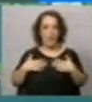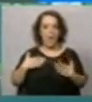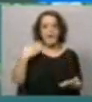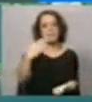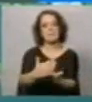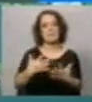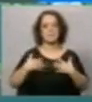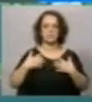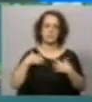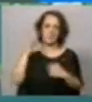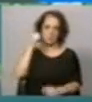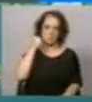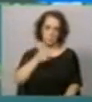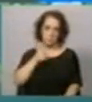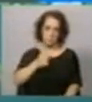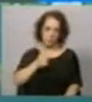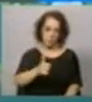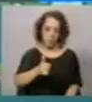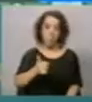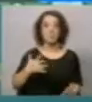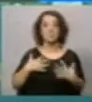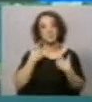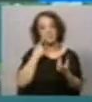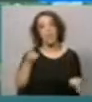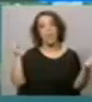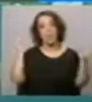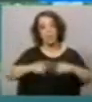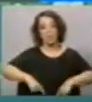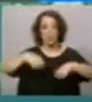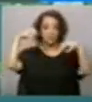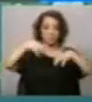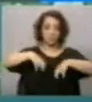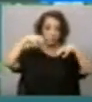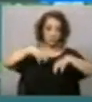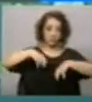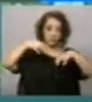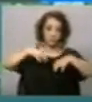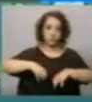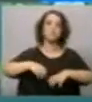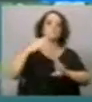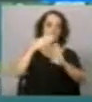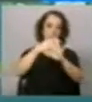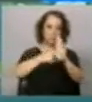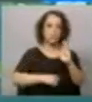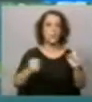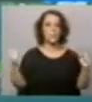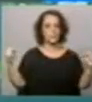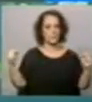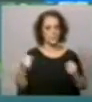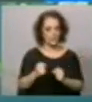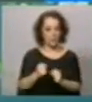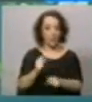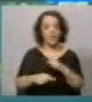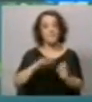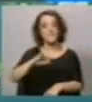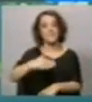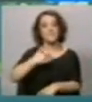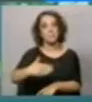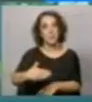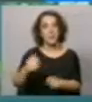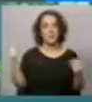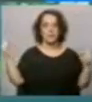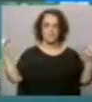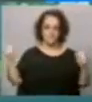sexta-feira. Sexta-feira volta novamente as aguaceiros na zona sul e começa claramente um arrefecimento. E depois, para o fim de semana, esse arrefecimento é